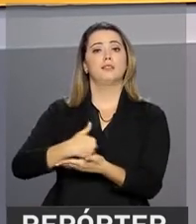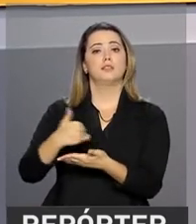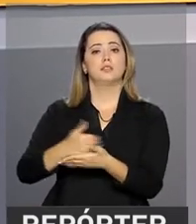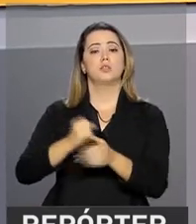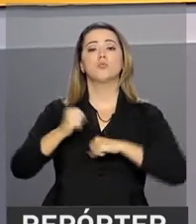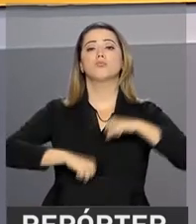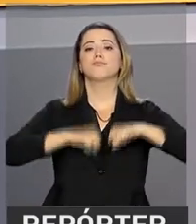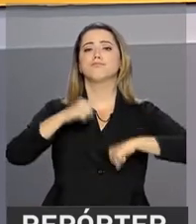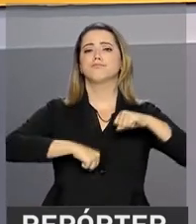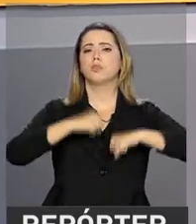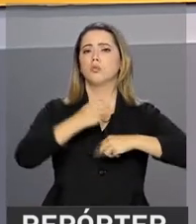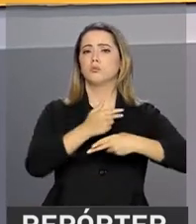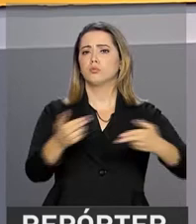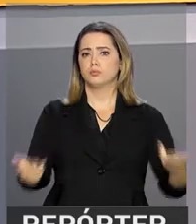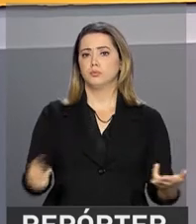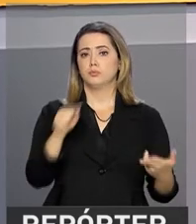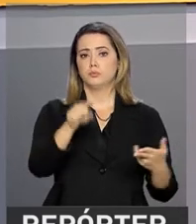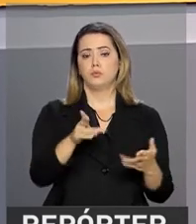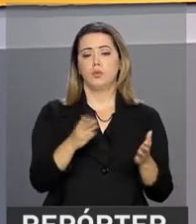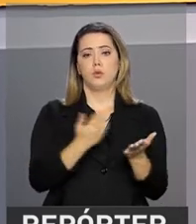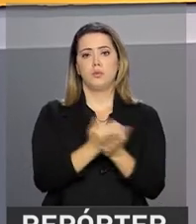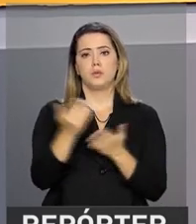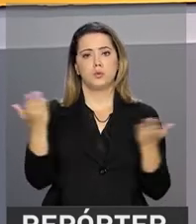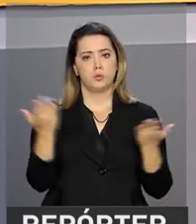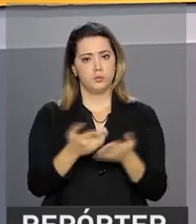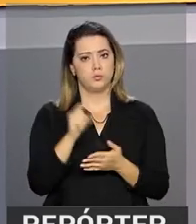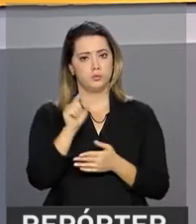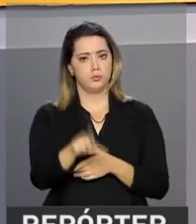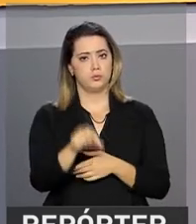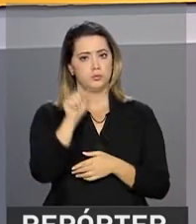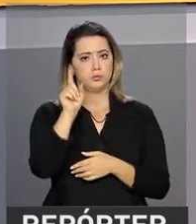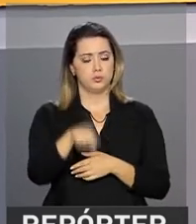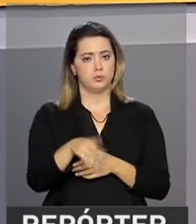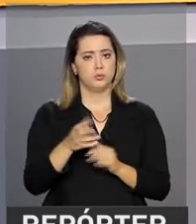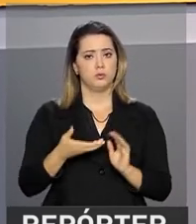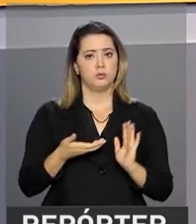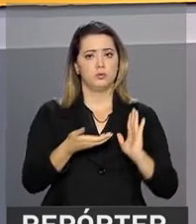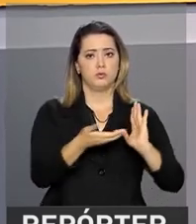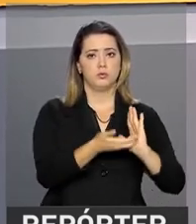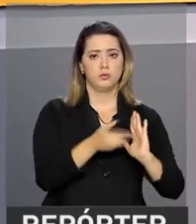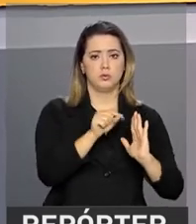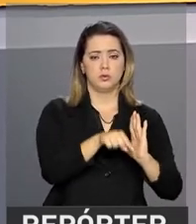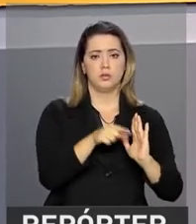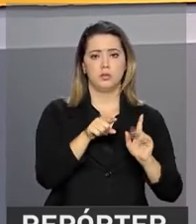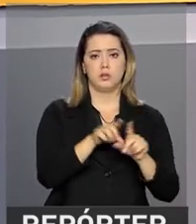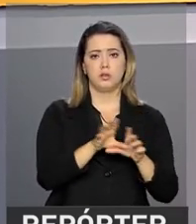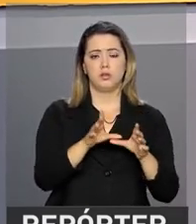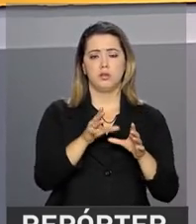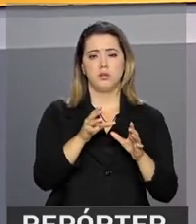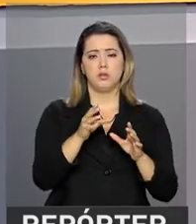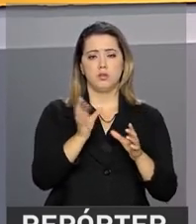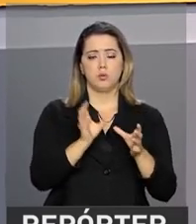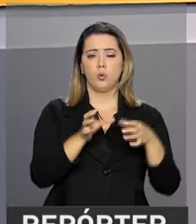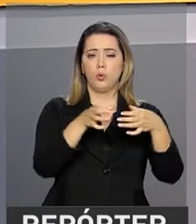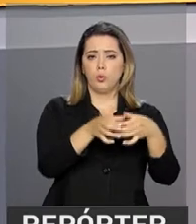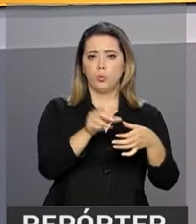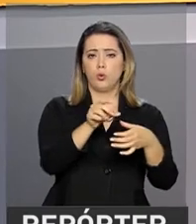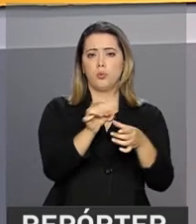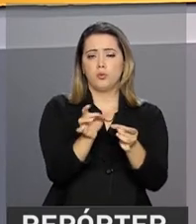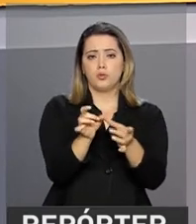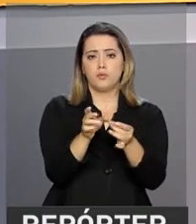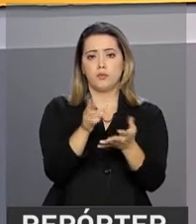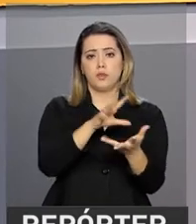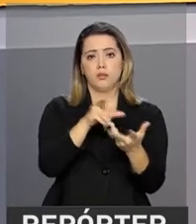industriais a medida entrou em vigor hoje a decisão foi da câmara de comércio exterior e beneficia as importações